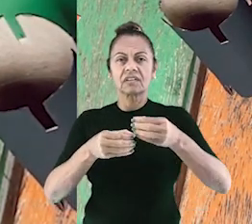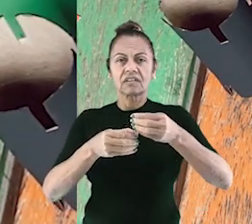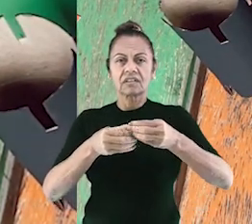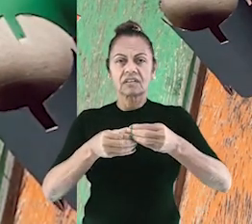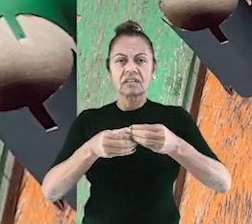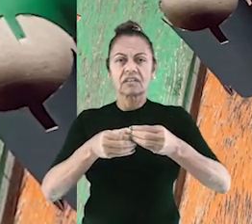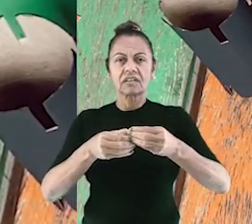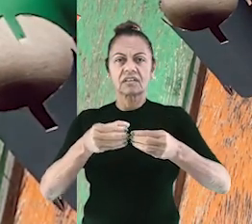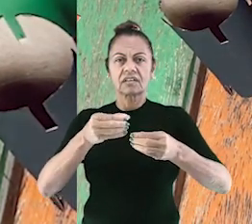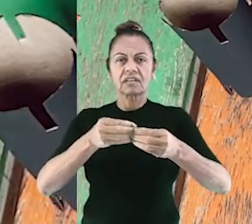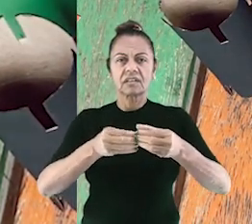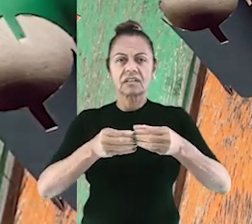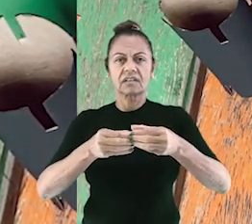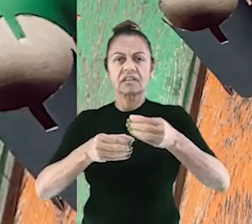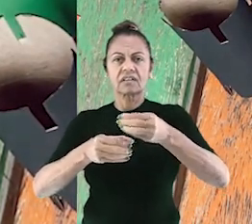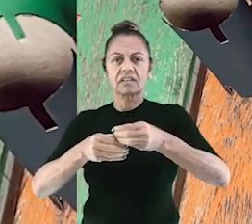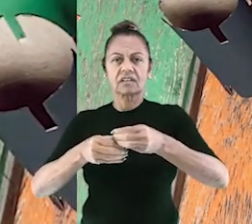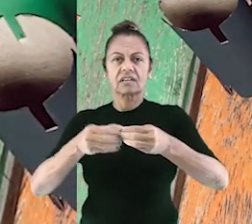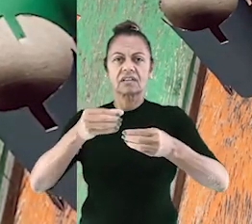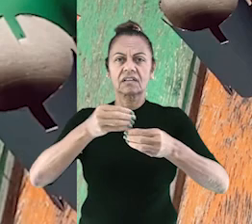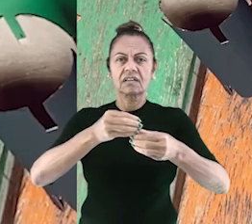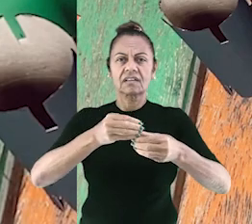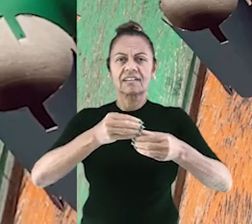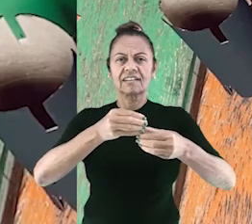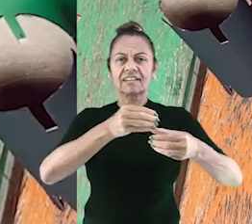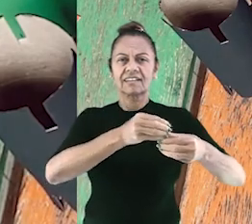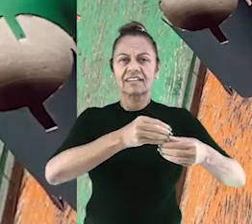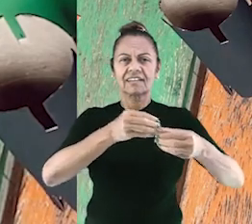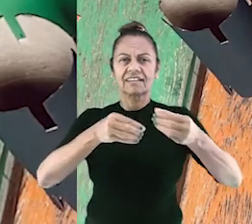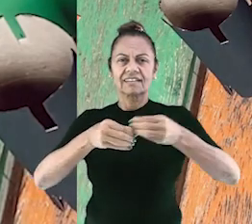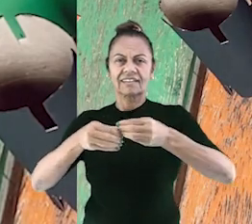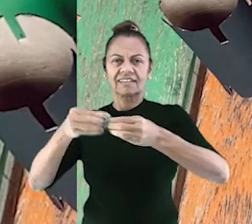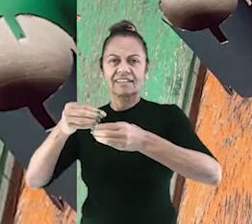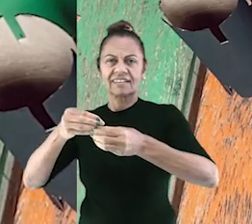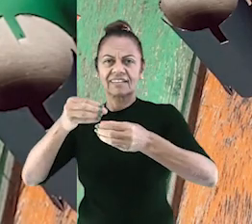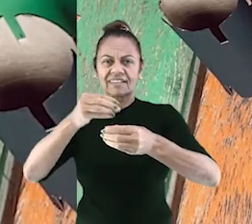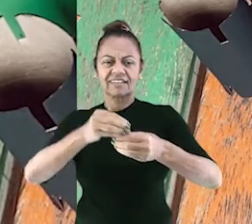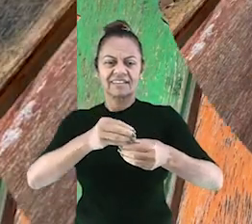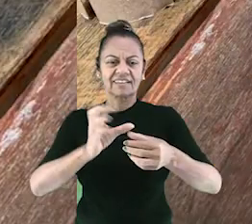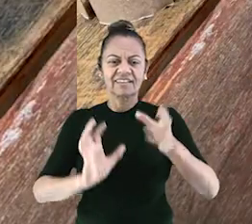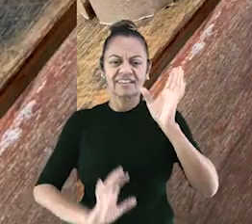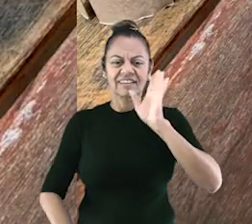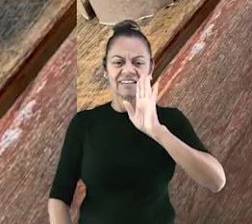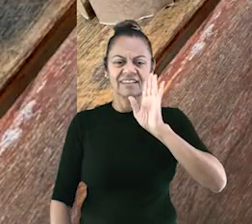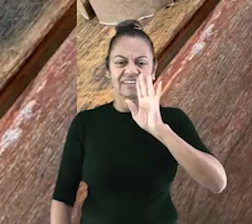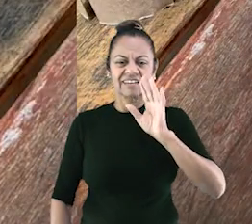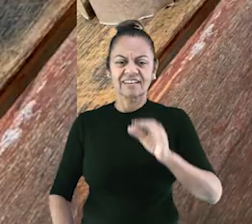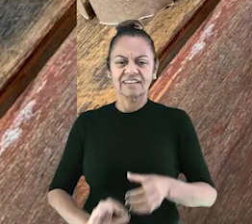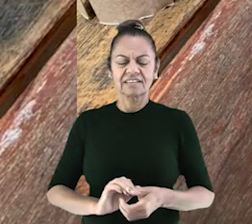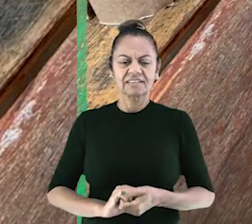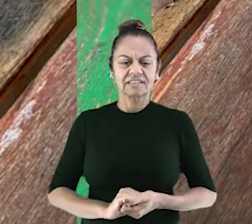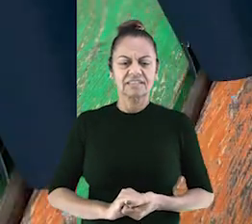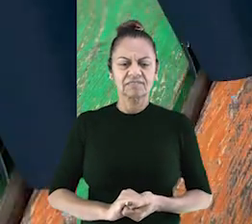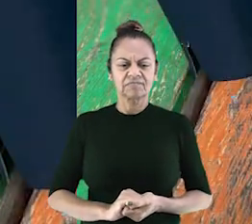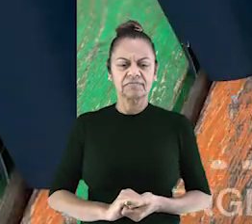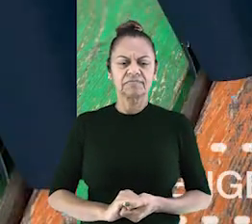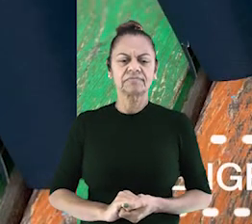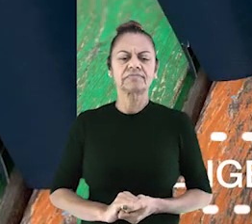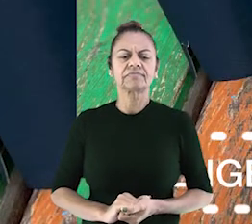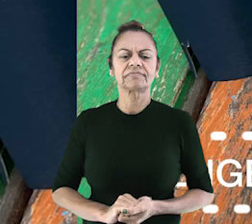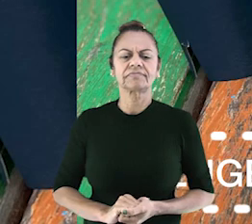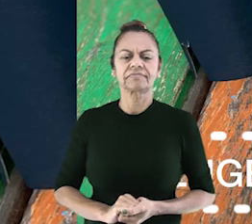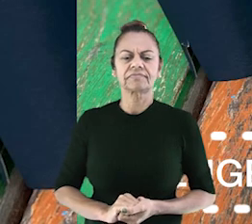encaixar um rolinho no outro, como se fosse brinquedo de bloquinhos. Olha que legal, gente, que